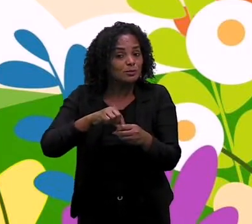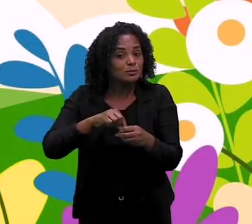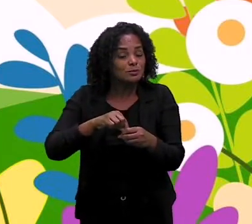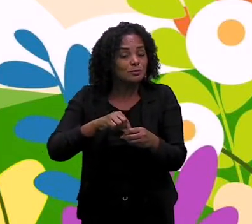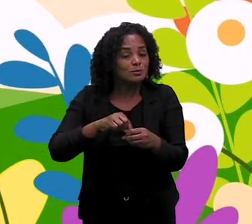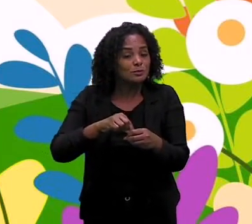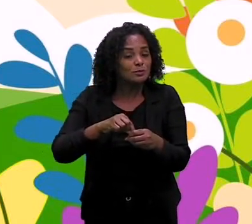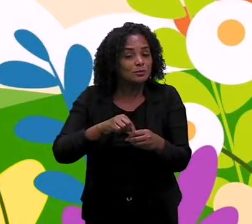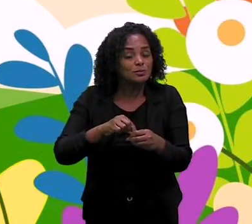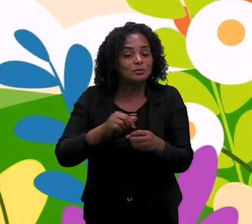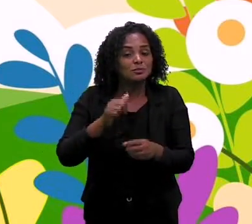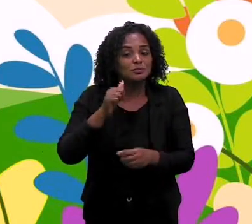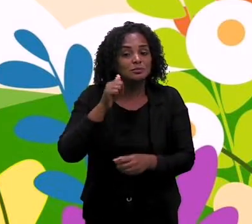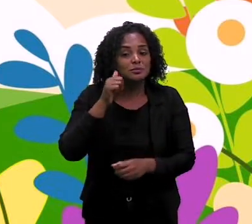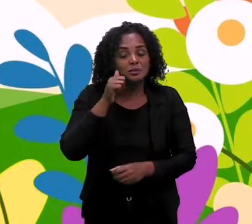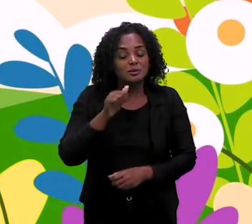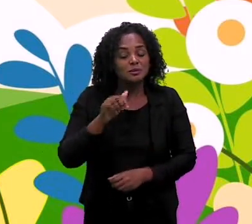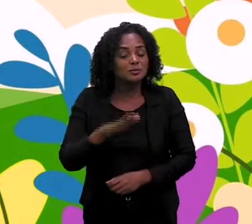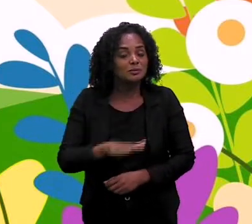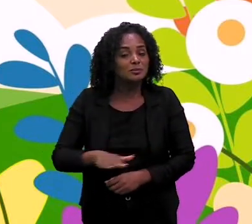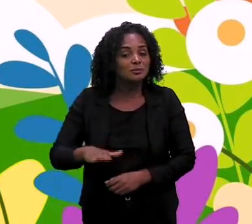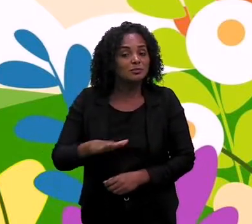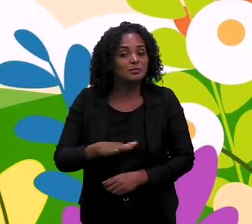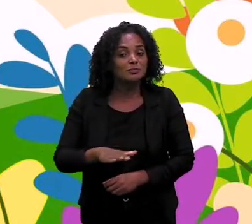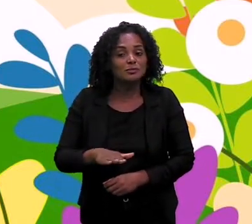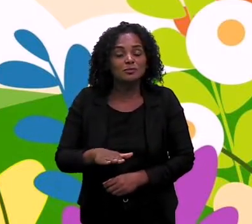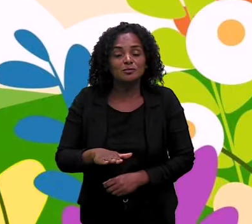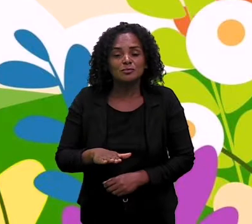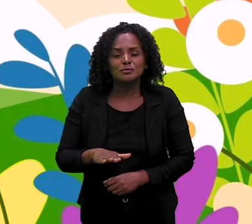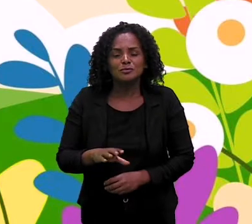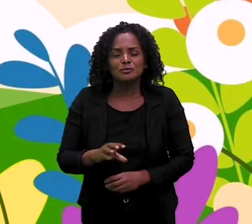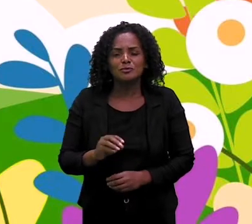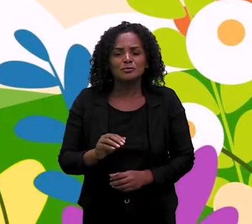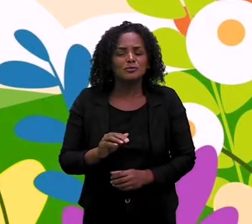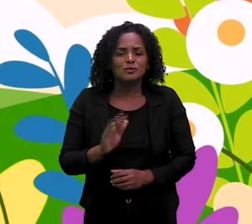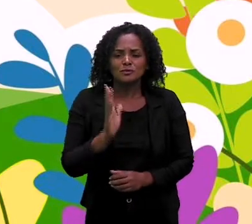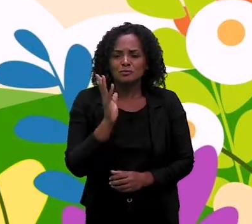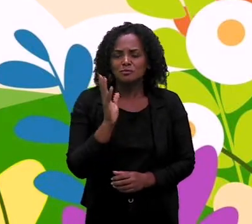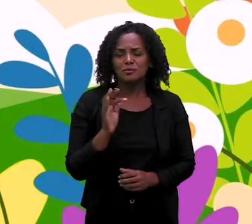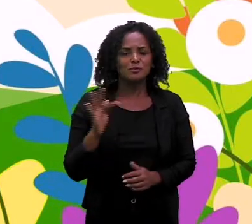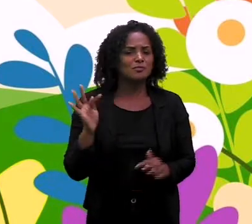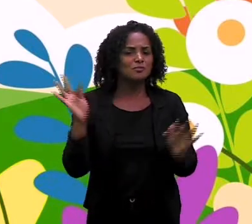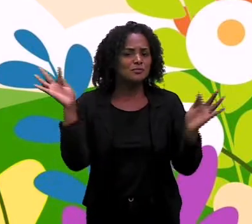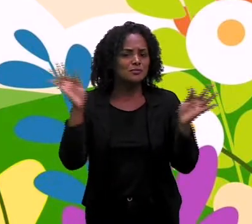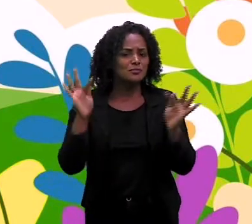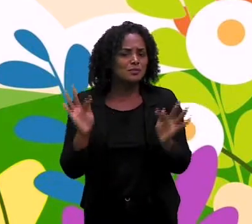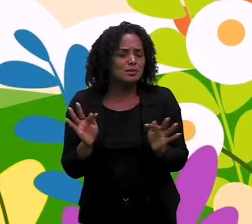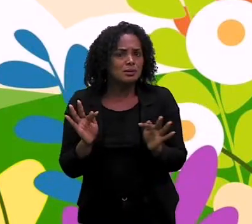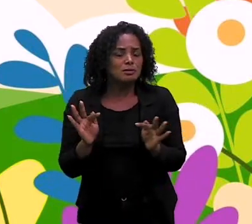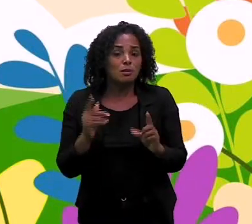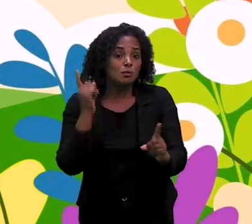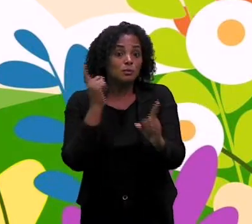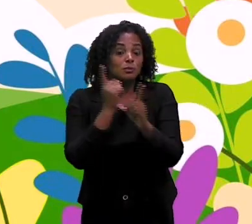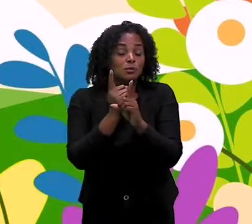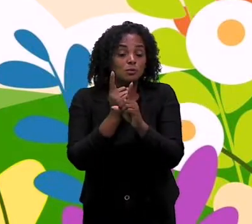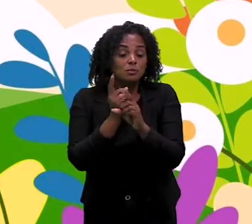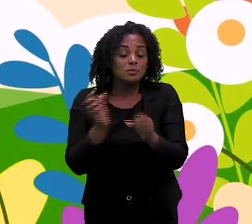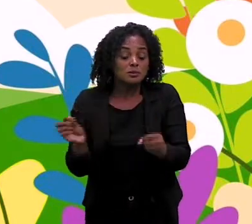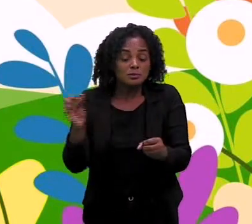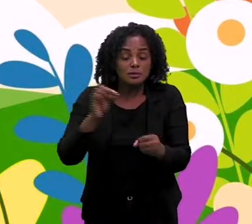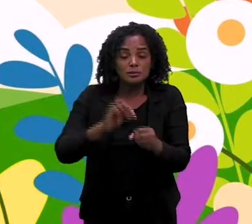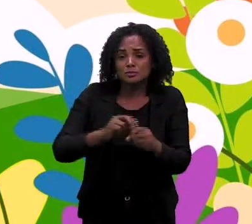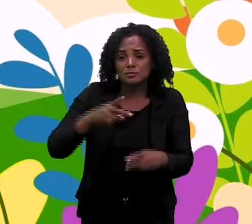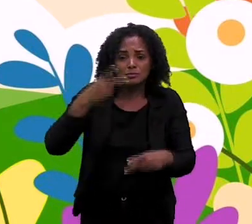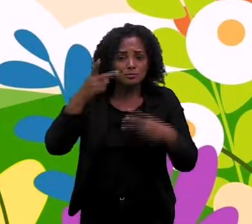ficou toda encantada em ver uma sementinha que falava.